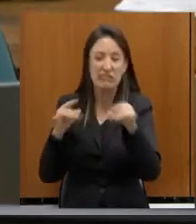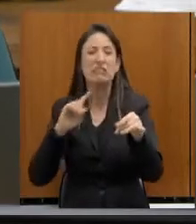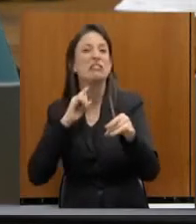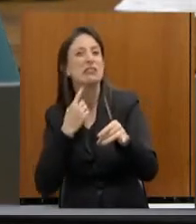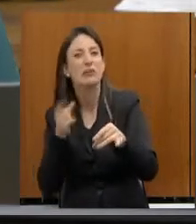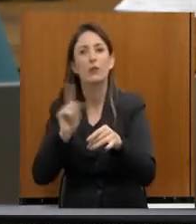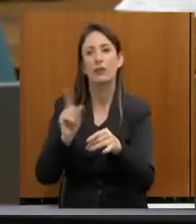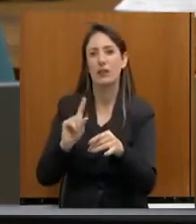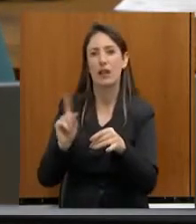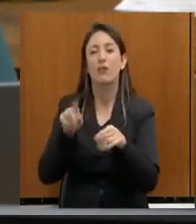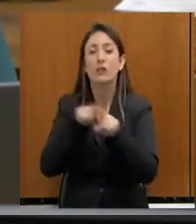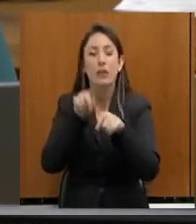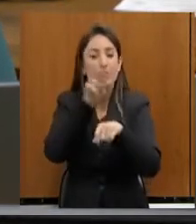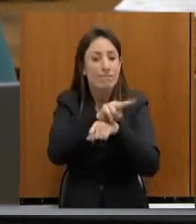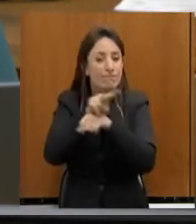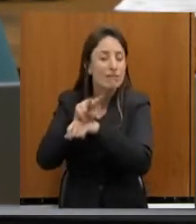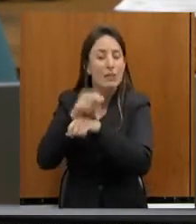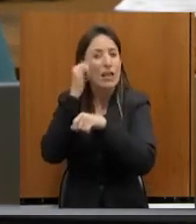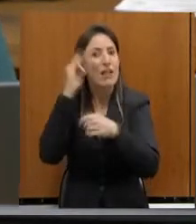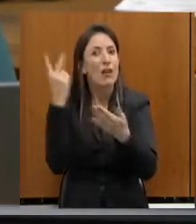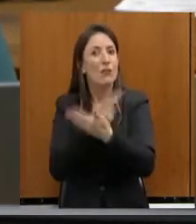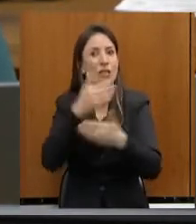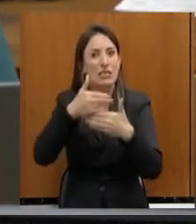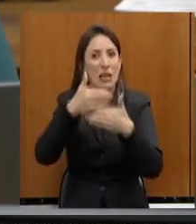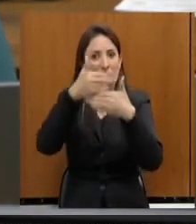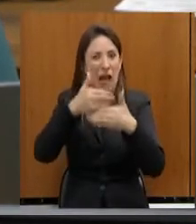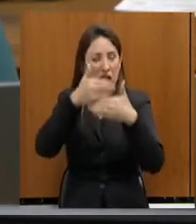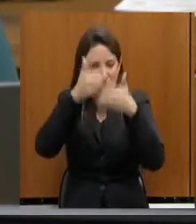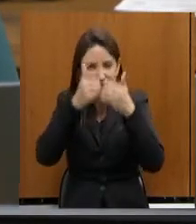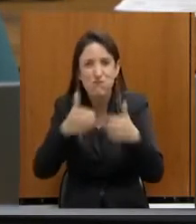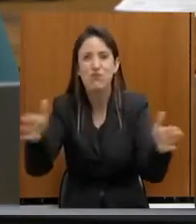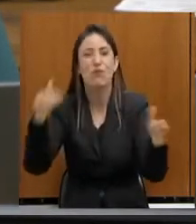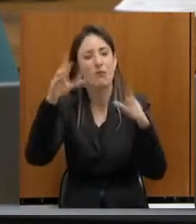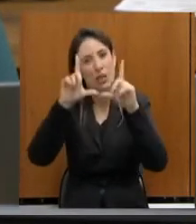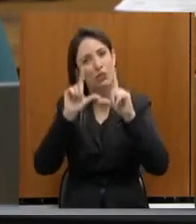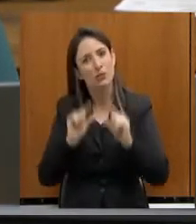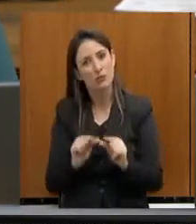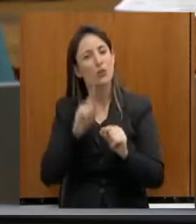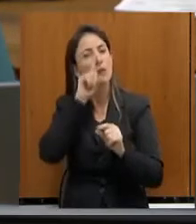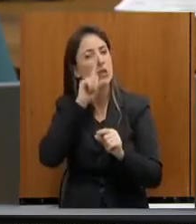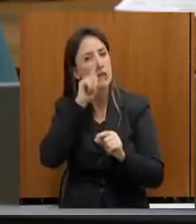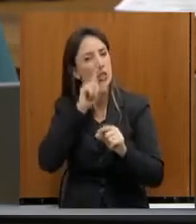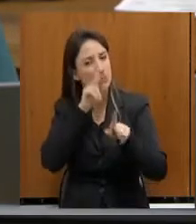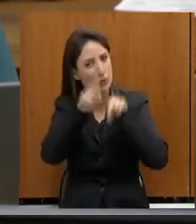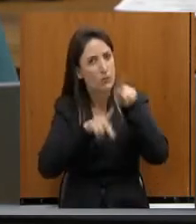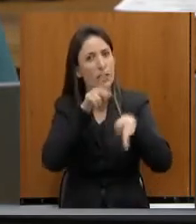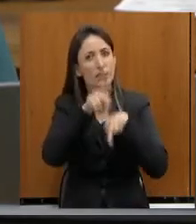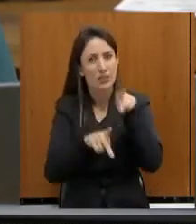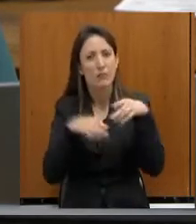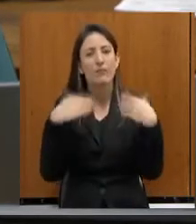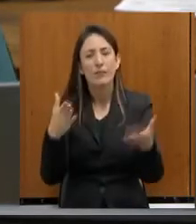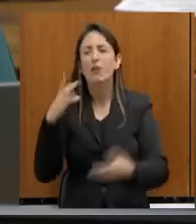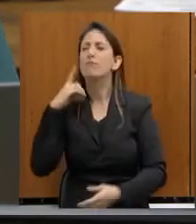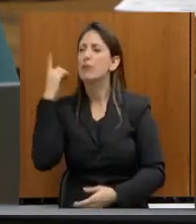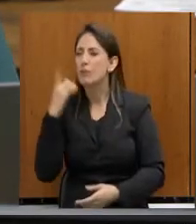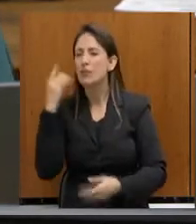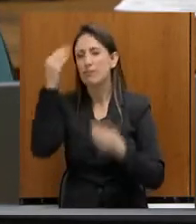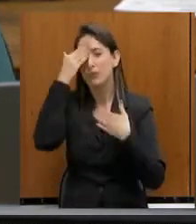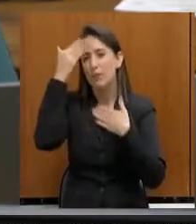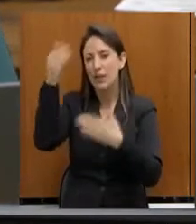de barragens para minimizar os riscos a toda a população então Deputado agradeço as suas considerações